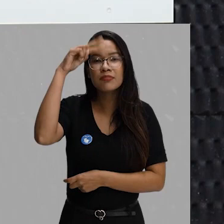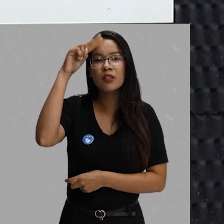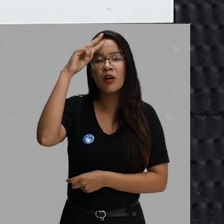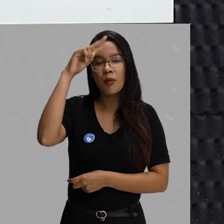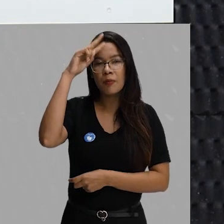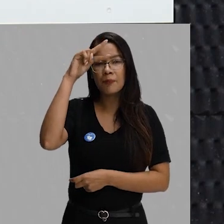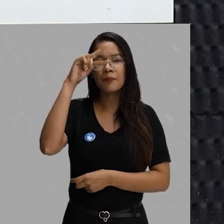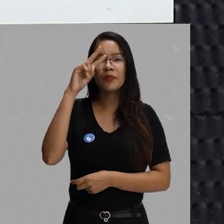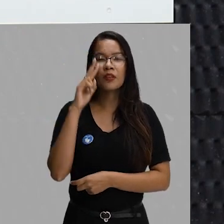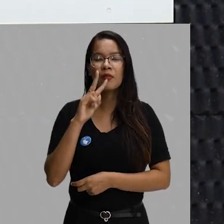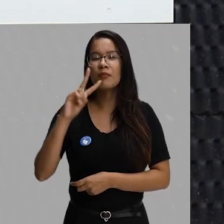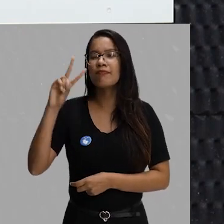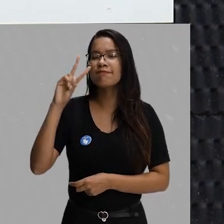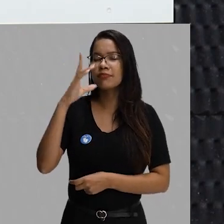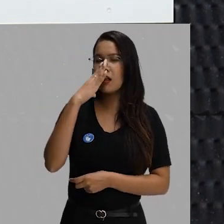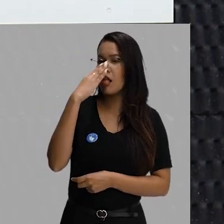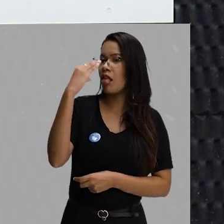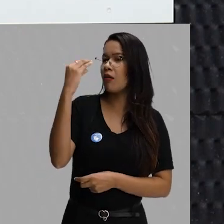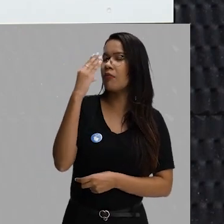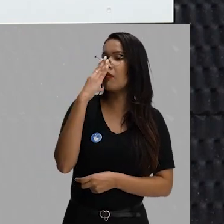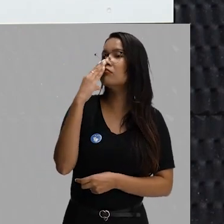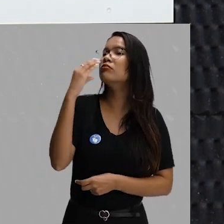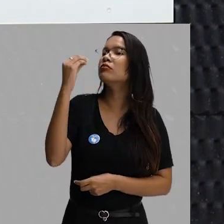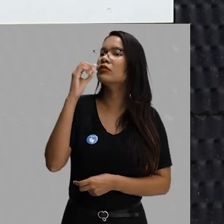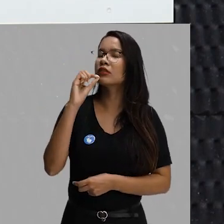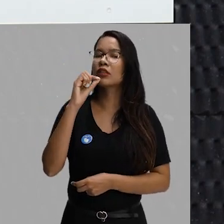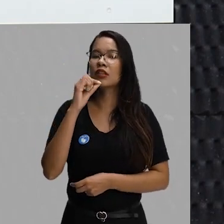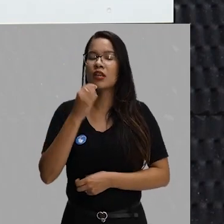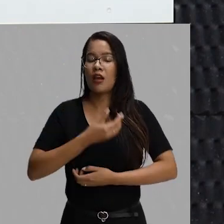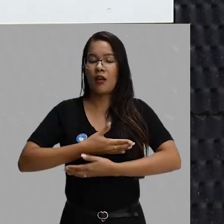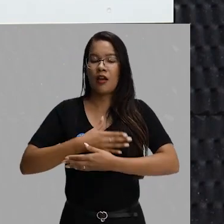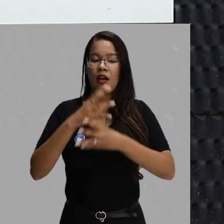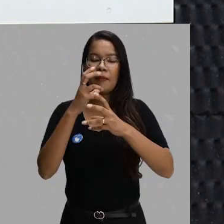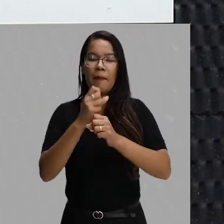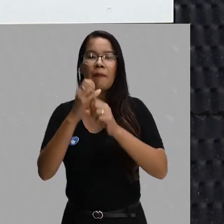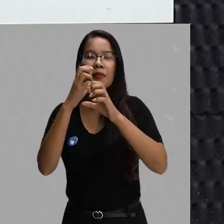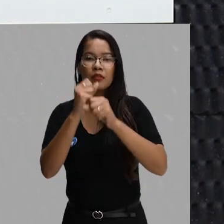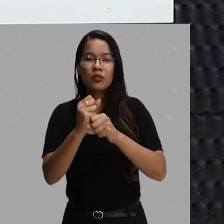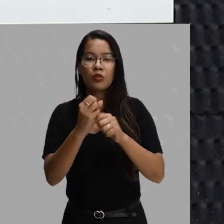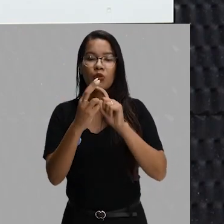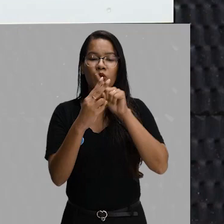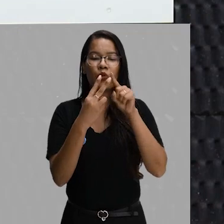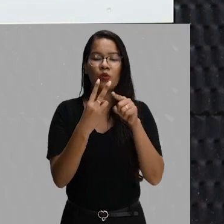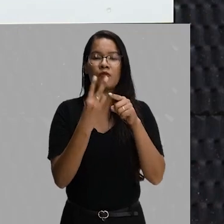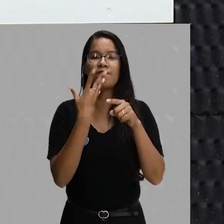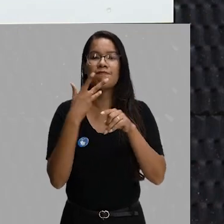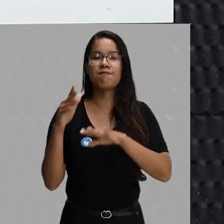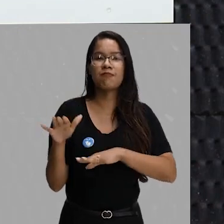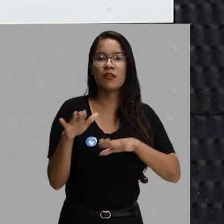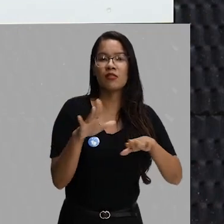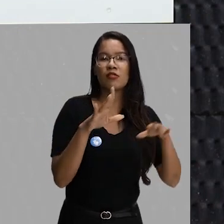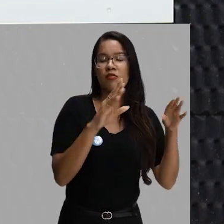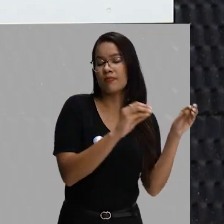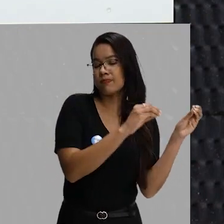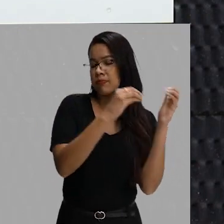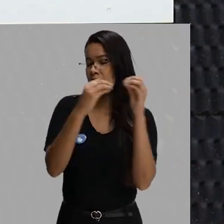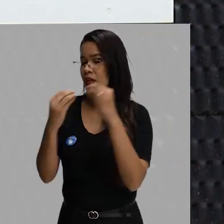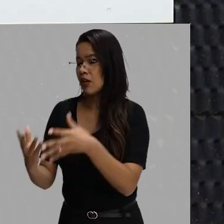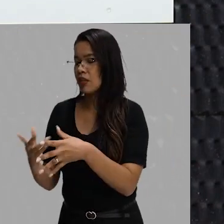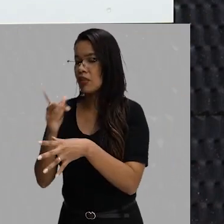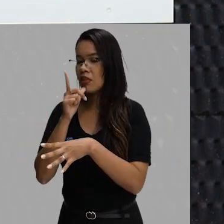amamentado essas 2 crianças que foram jogadas no rio Tibre, quando Roma ainda não era Roma, Roma apenas